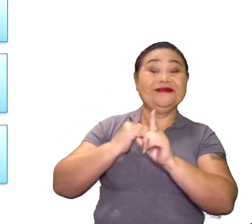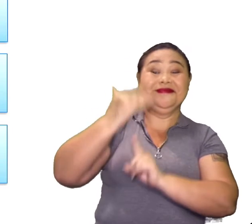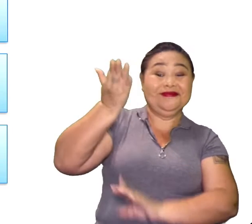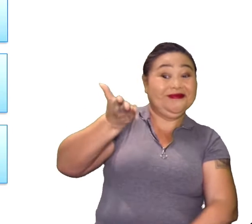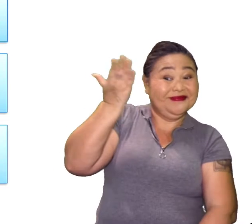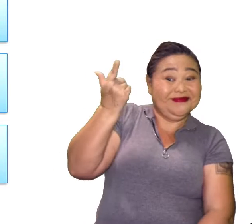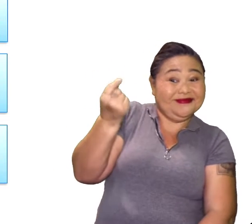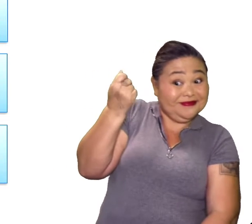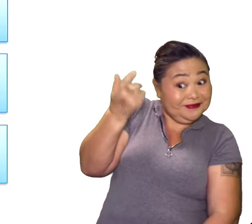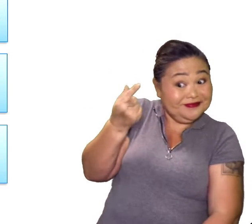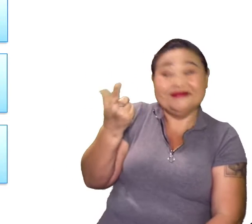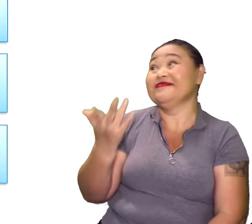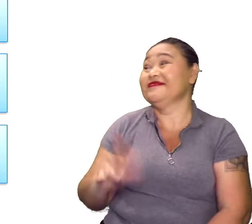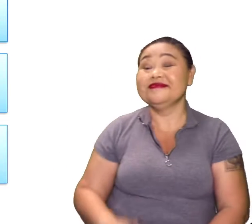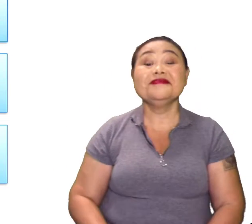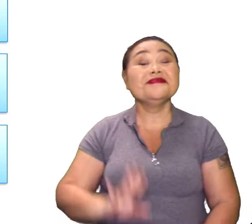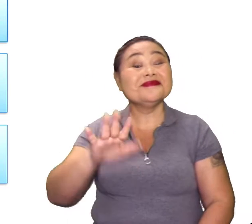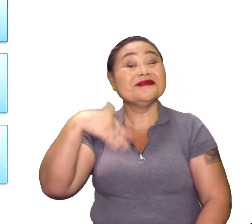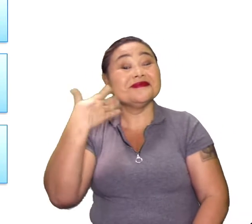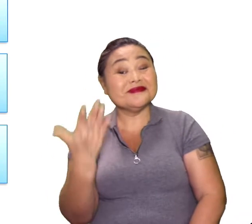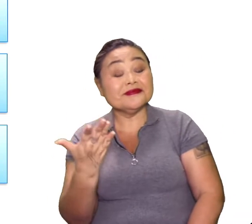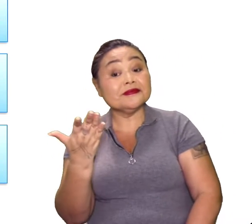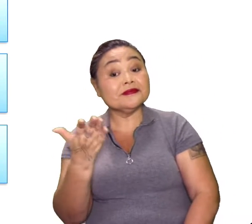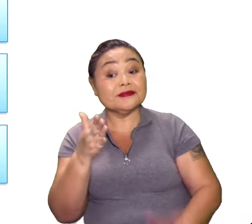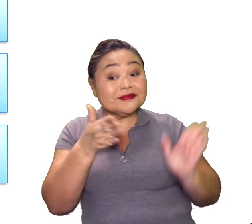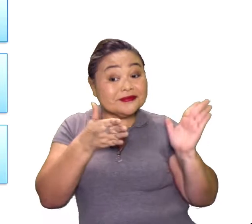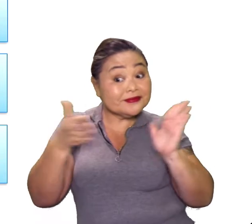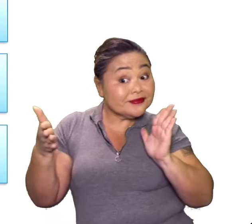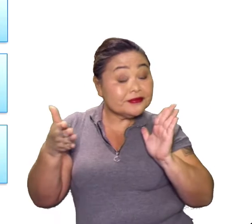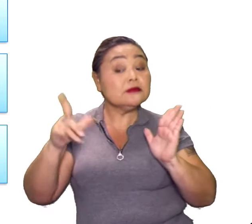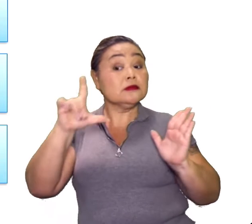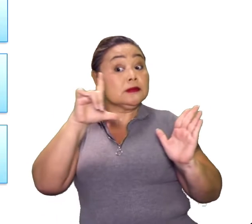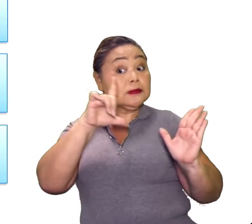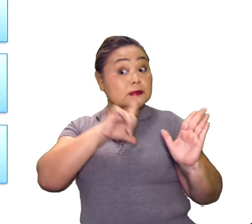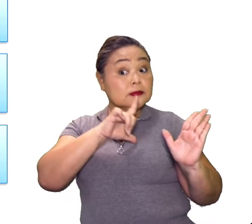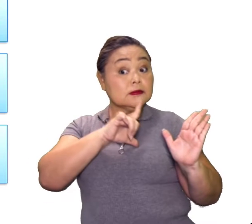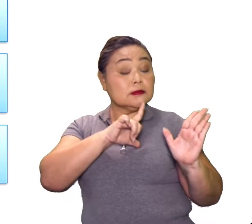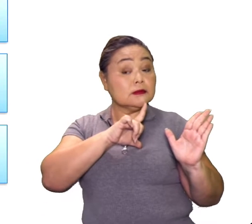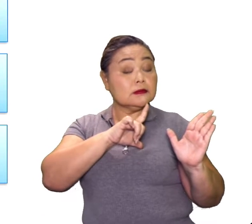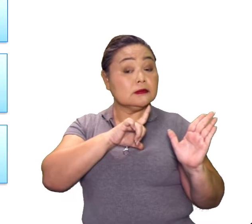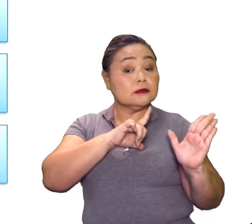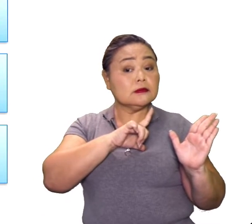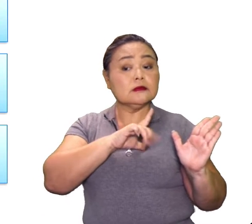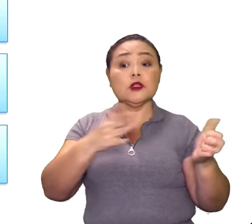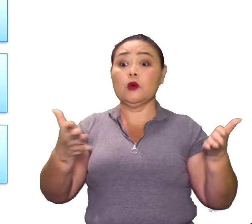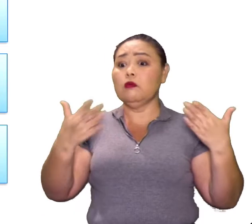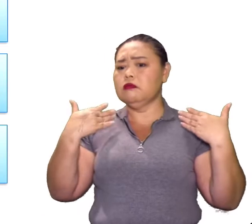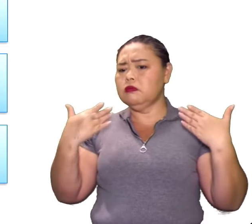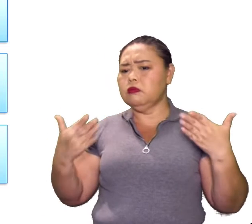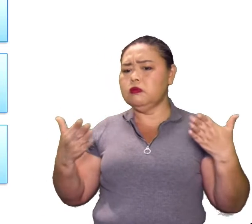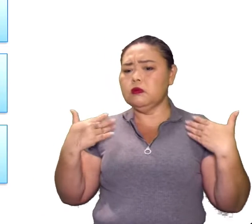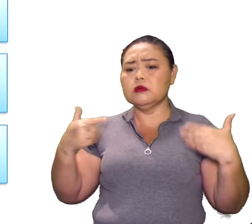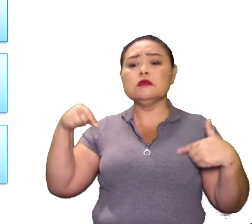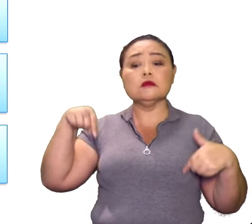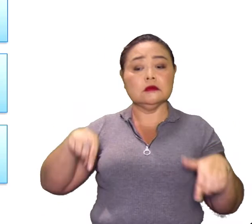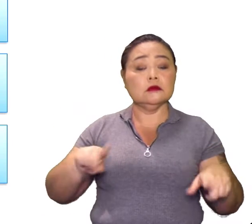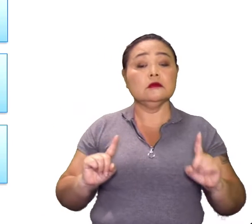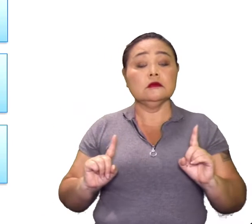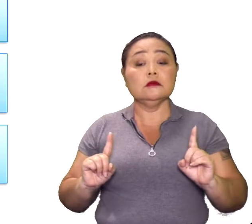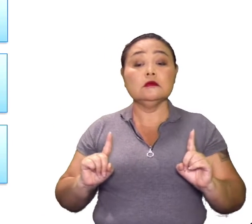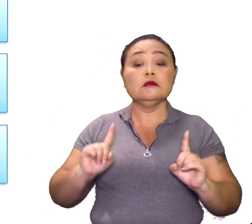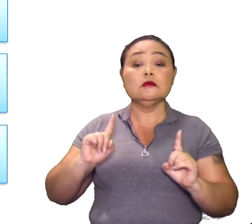né, Aldelinda? Então, é o período que temos o maior calor, índice de